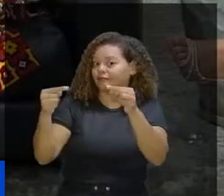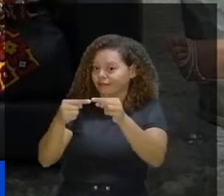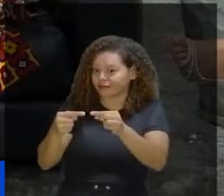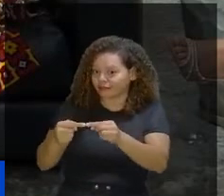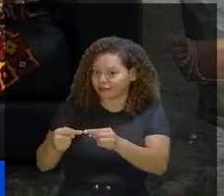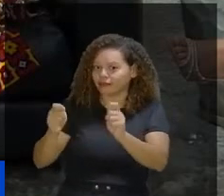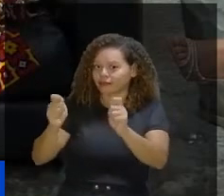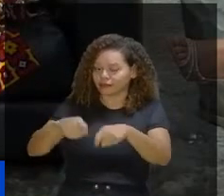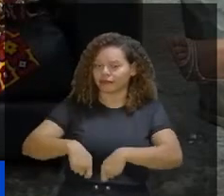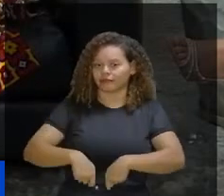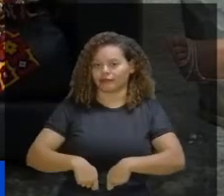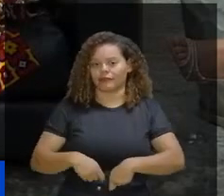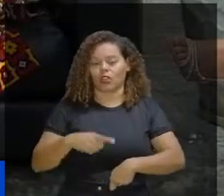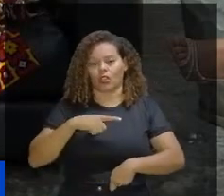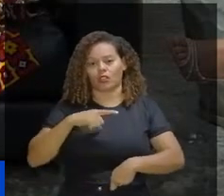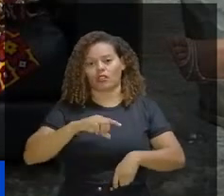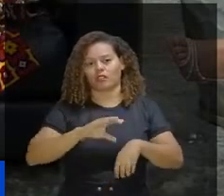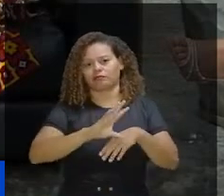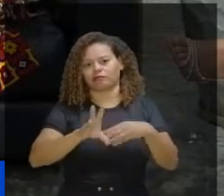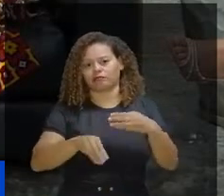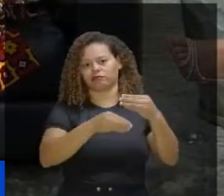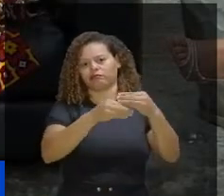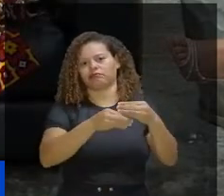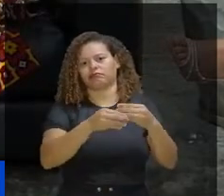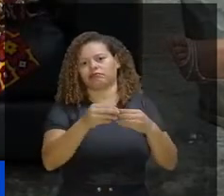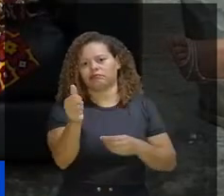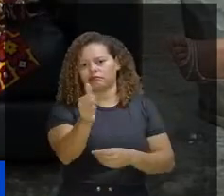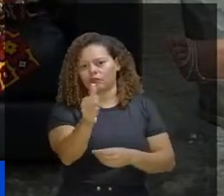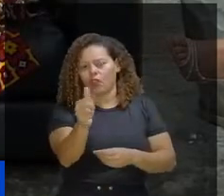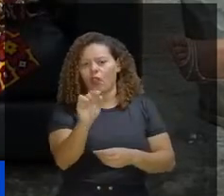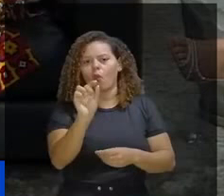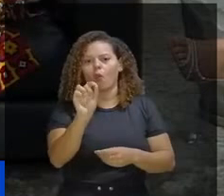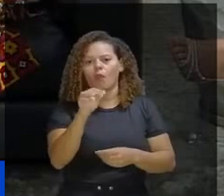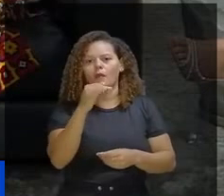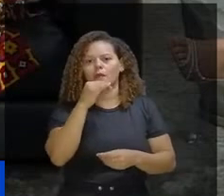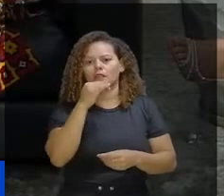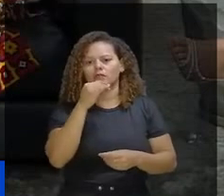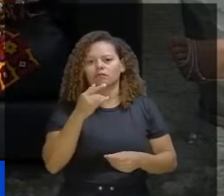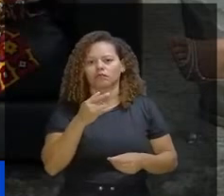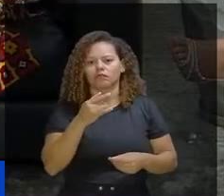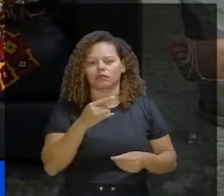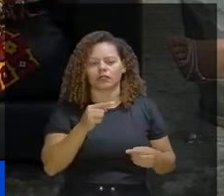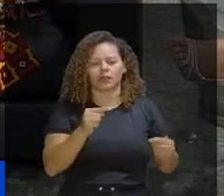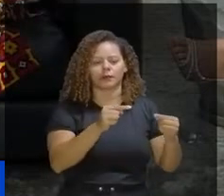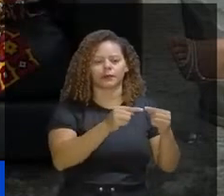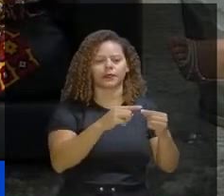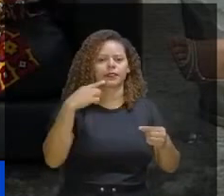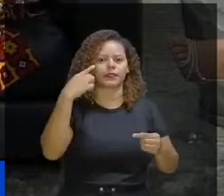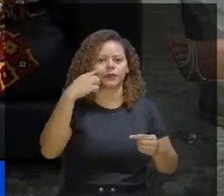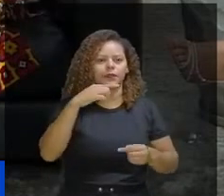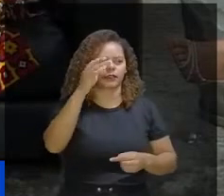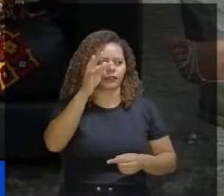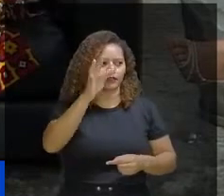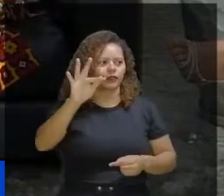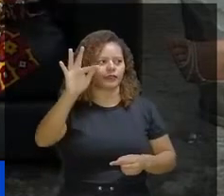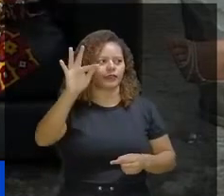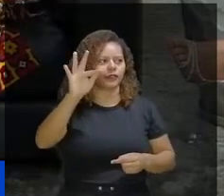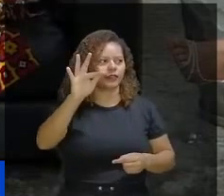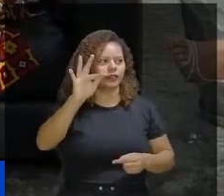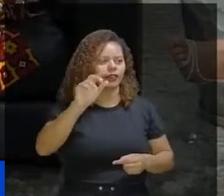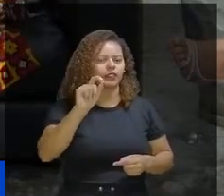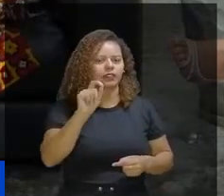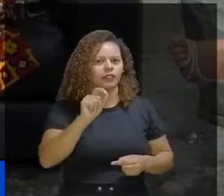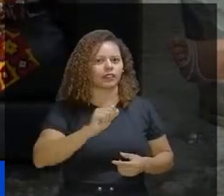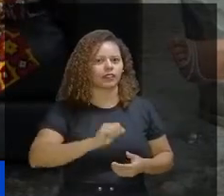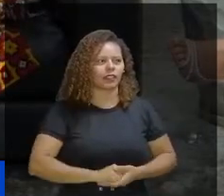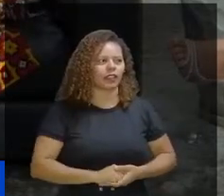a emenda 111, que ela estabeleceu que para deputado federal, e daí eu quero também, não fiz